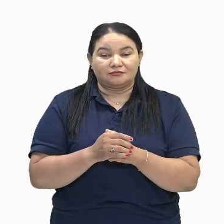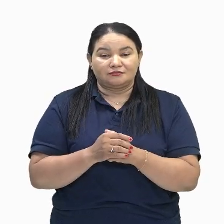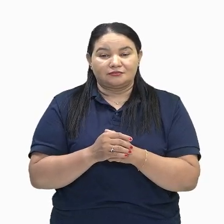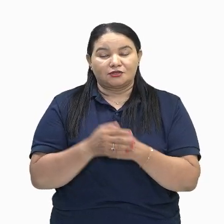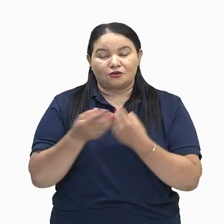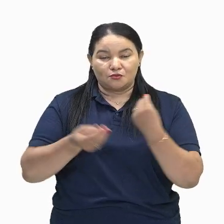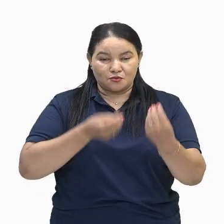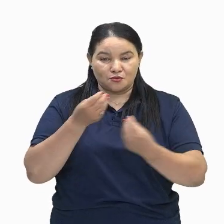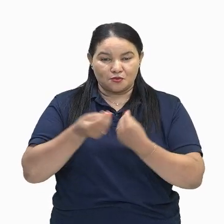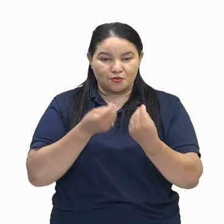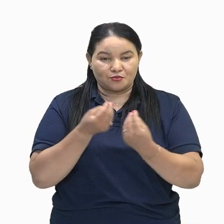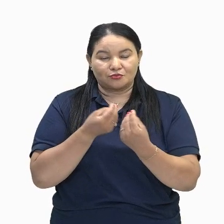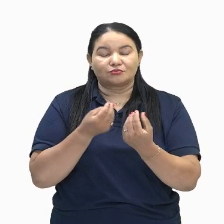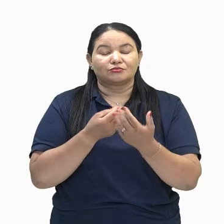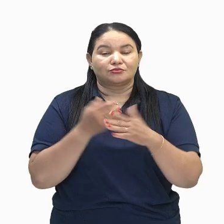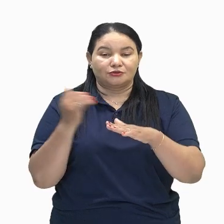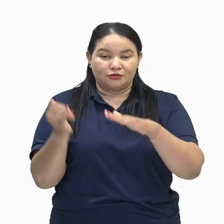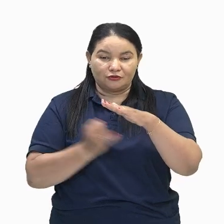totalmente